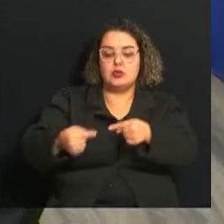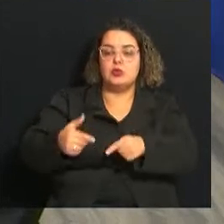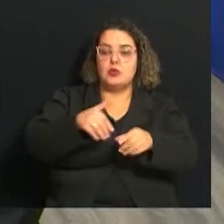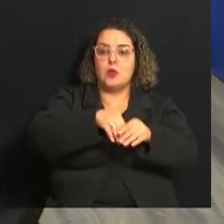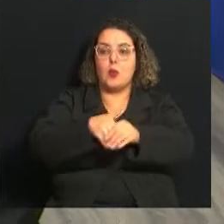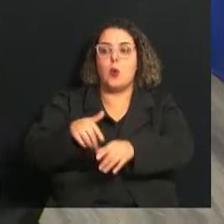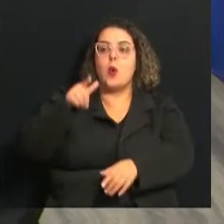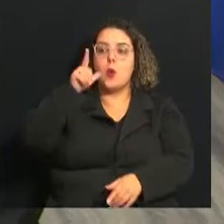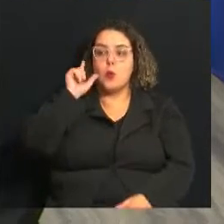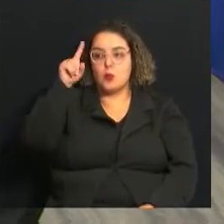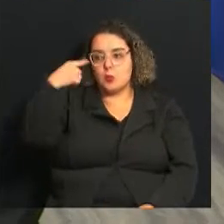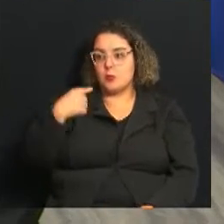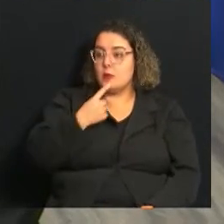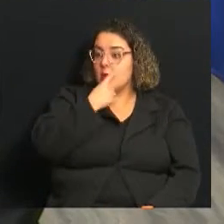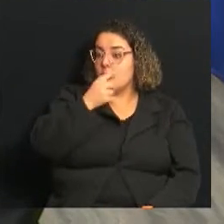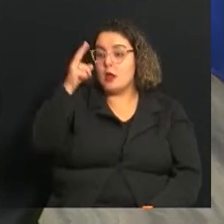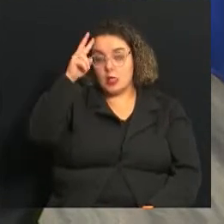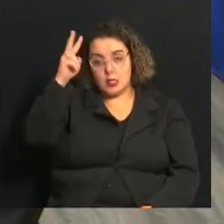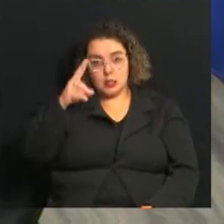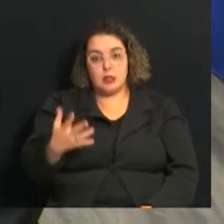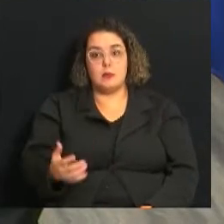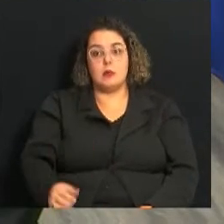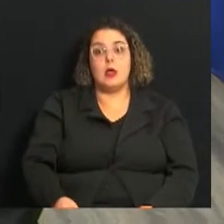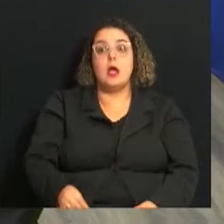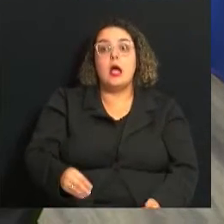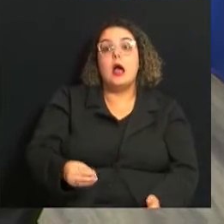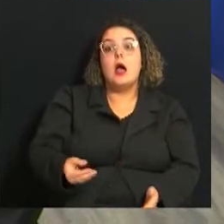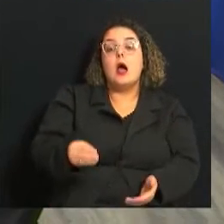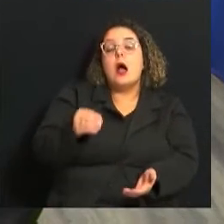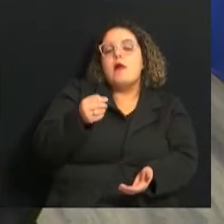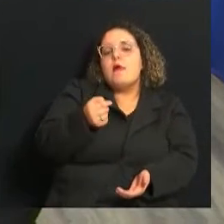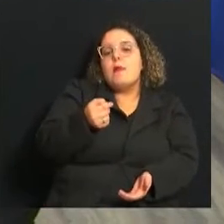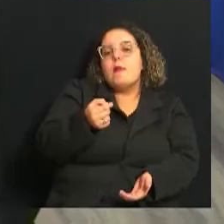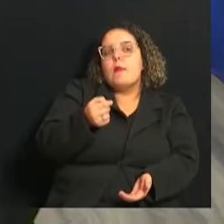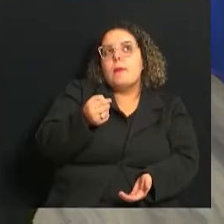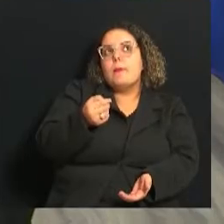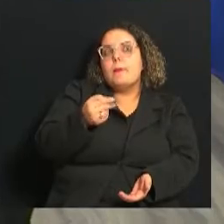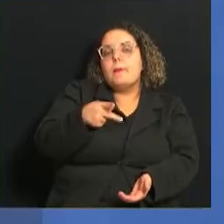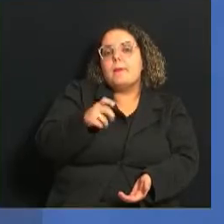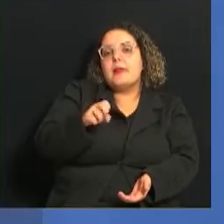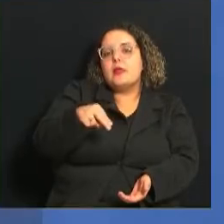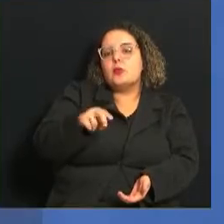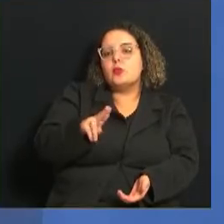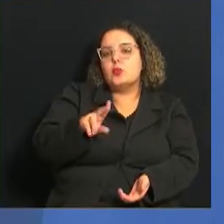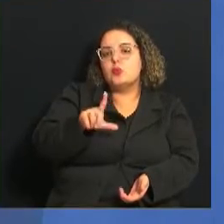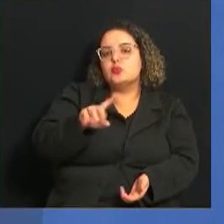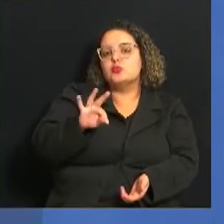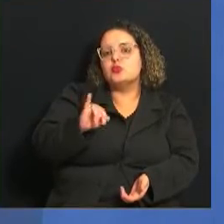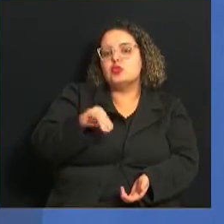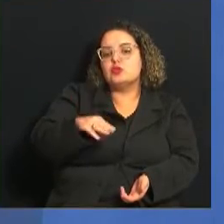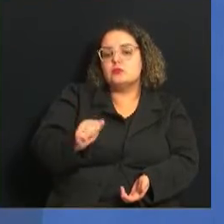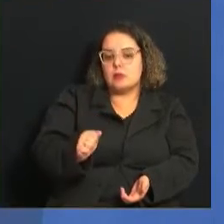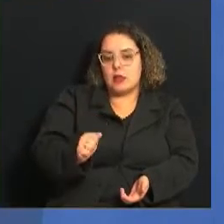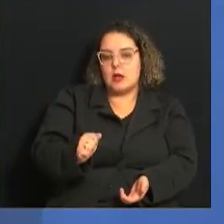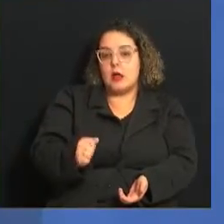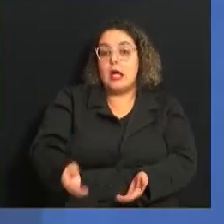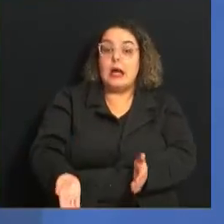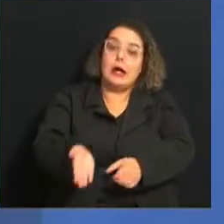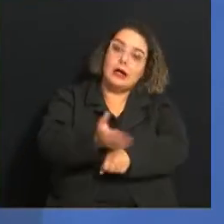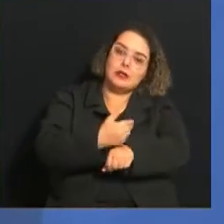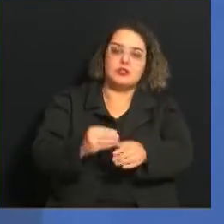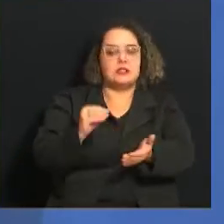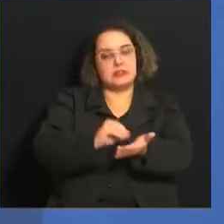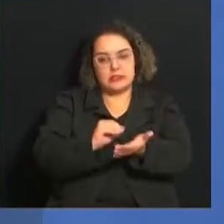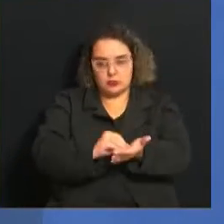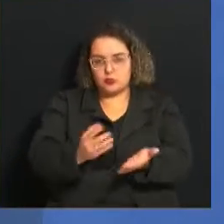ontem, Mirna. E a gente lembra que ontem foi a penúltima reunião ordinária deste semestre. A gente começa falando em um